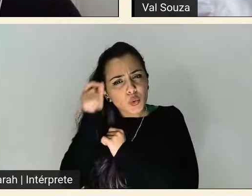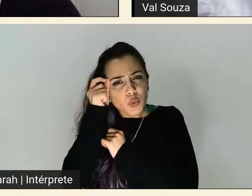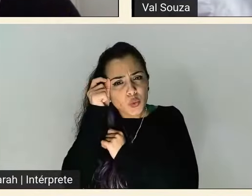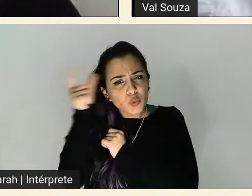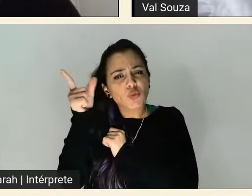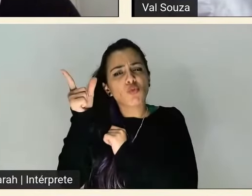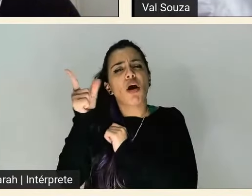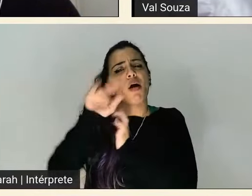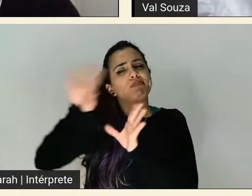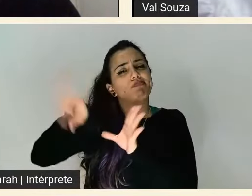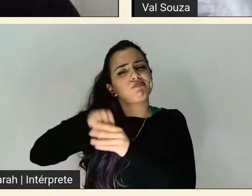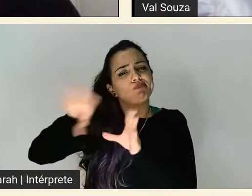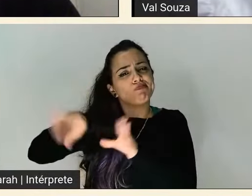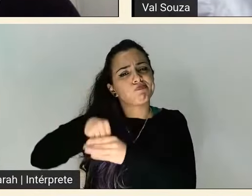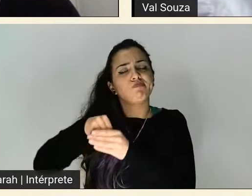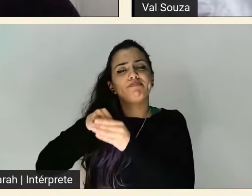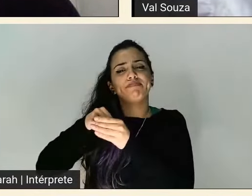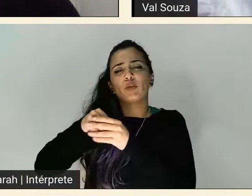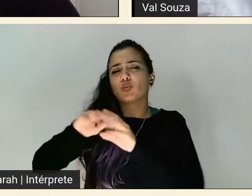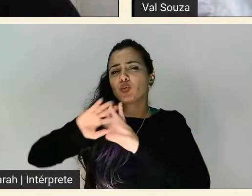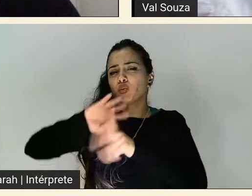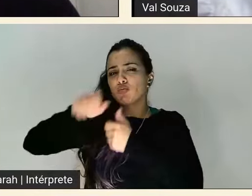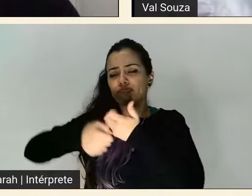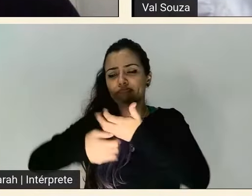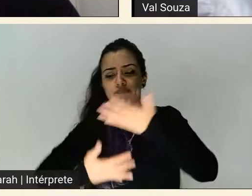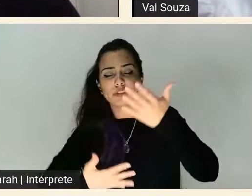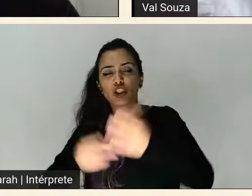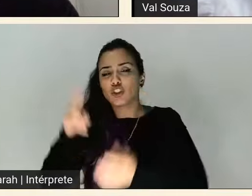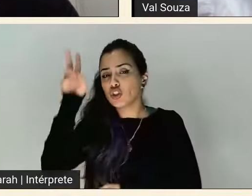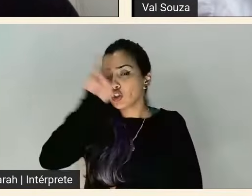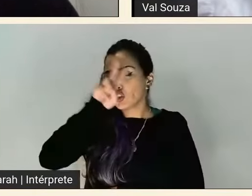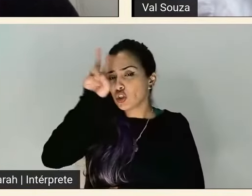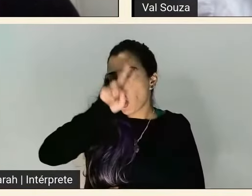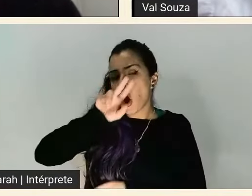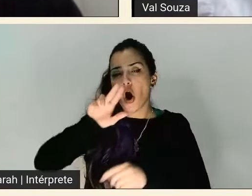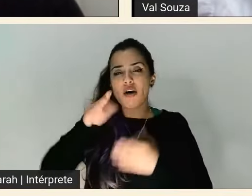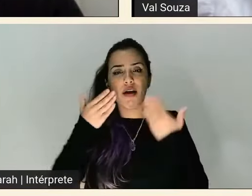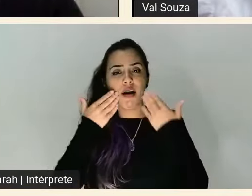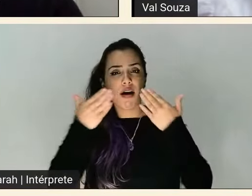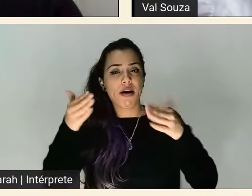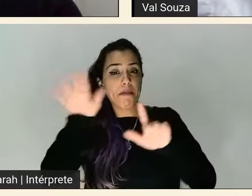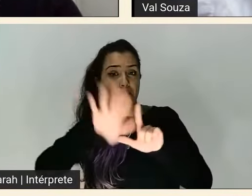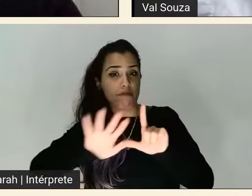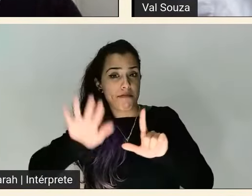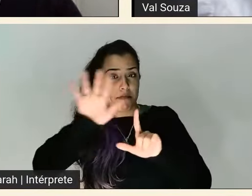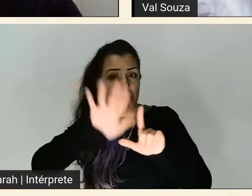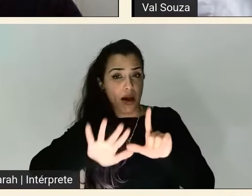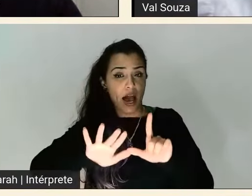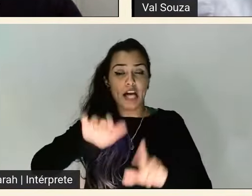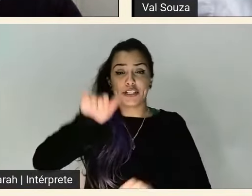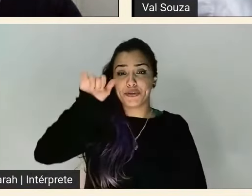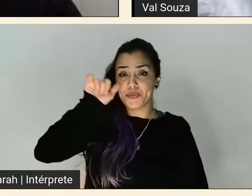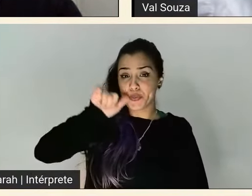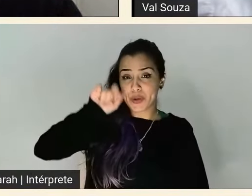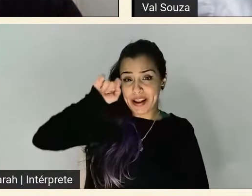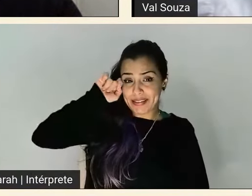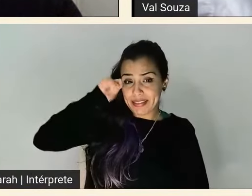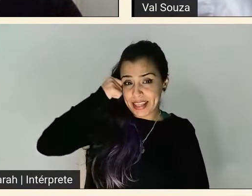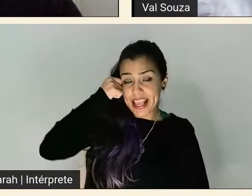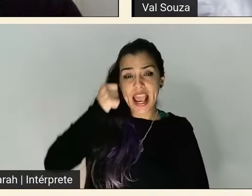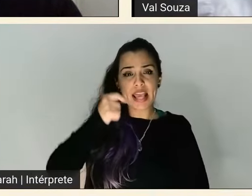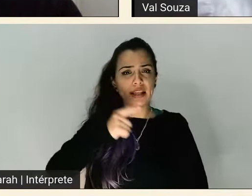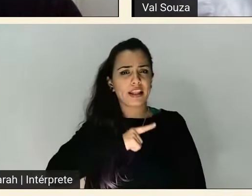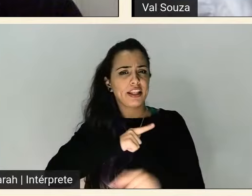a história, as imagens, a iconografia das mulheres negras, que incorpora vídeo,